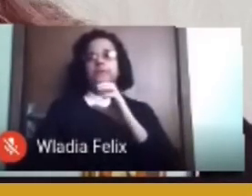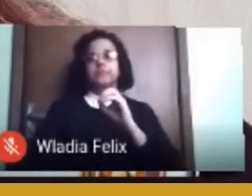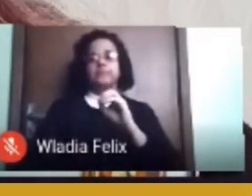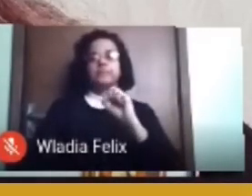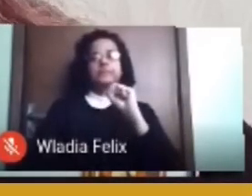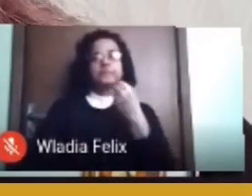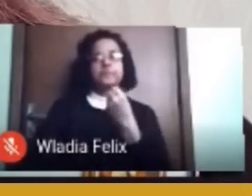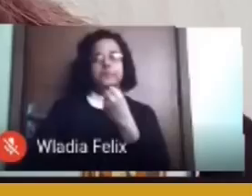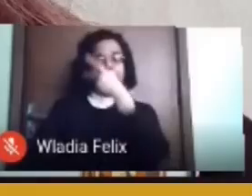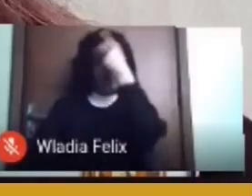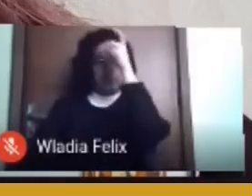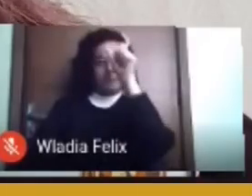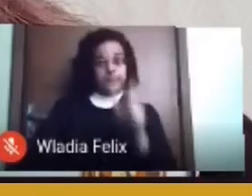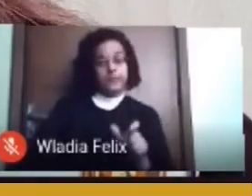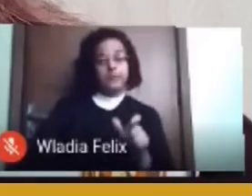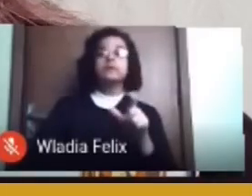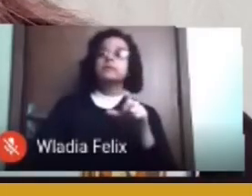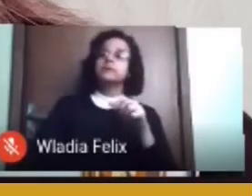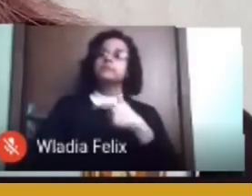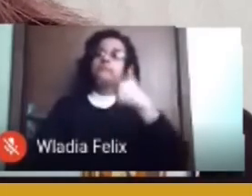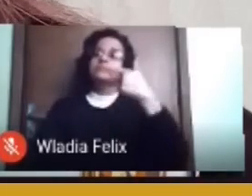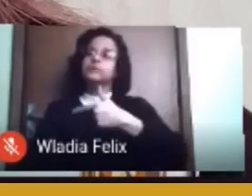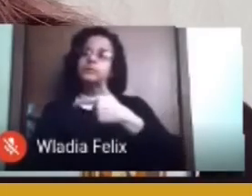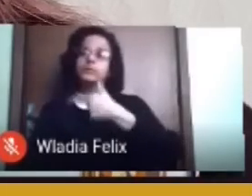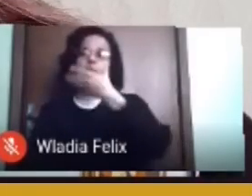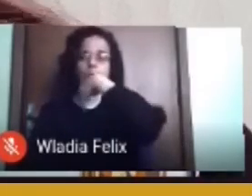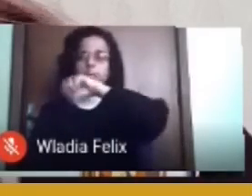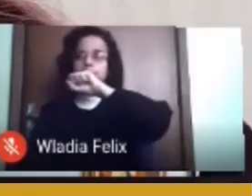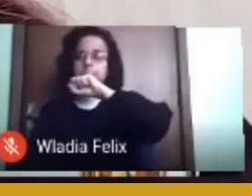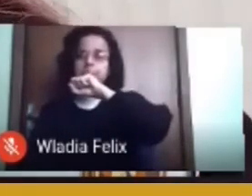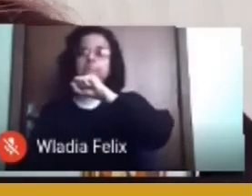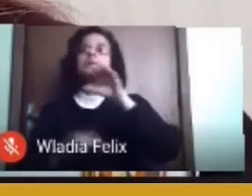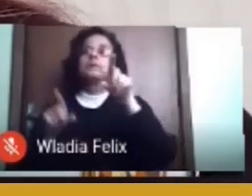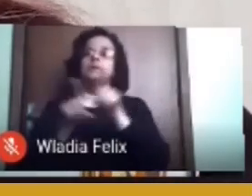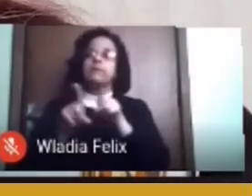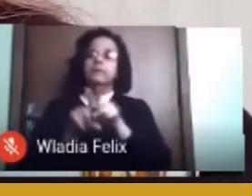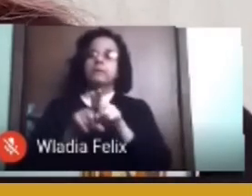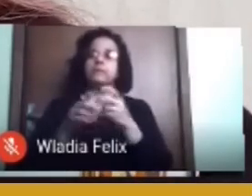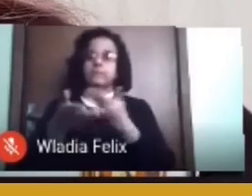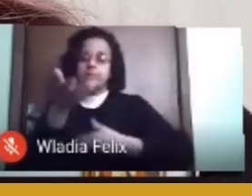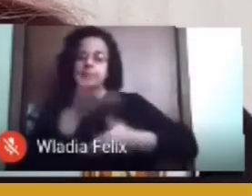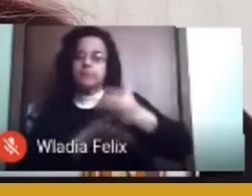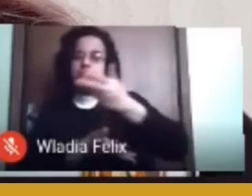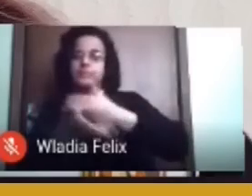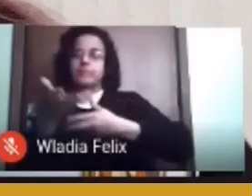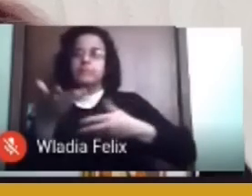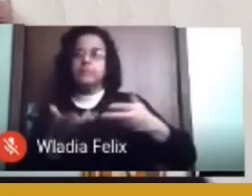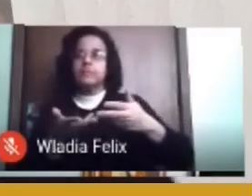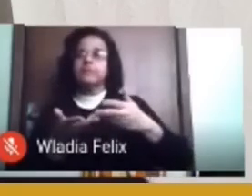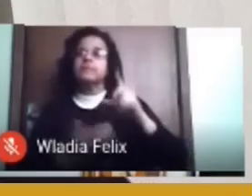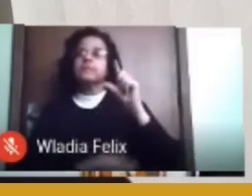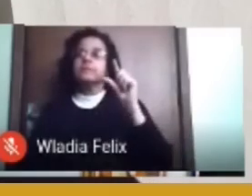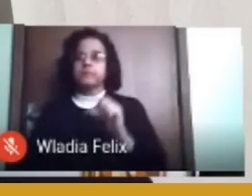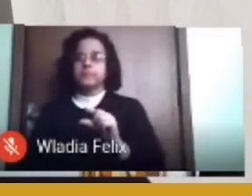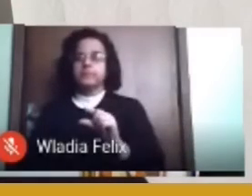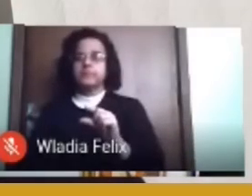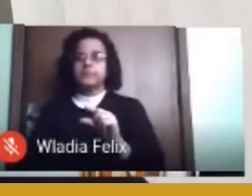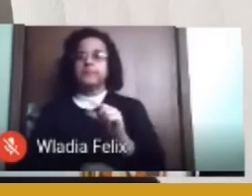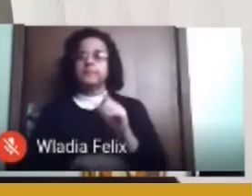relação institucional como em menor índice. Então, isso se confirma no nosso município, conforme foi apresentado